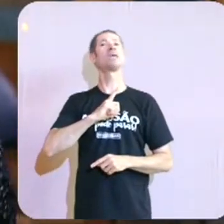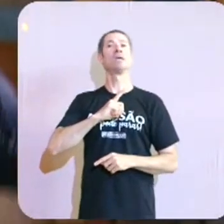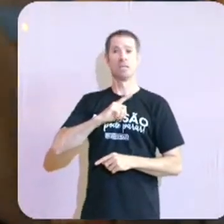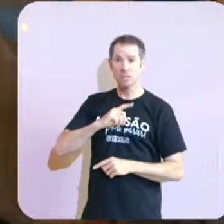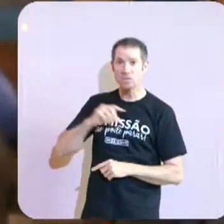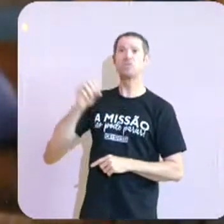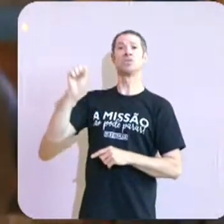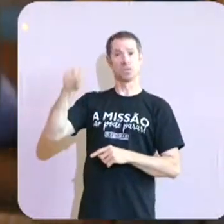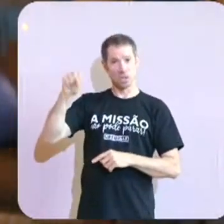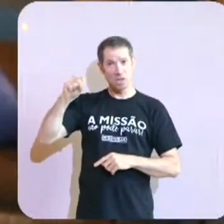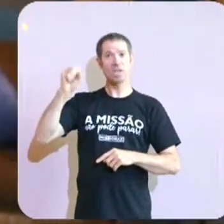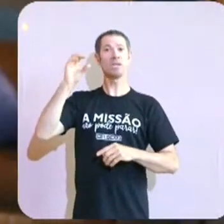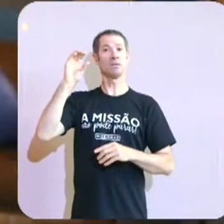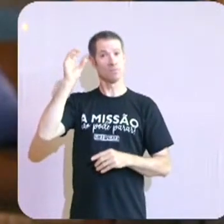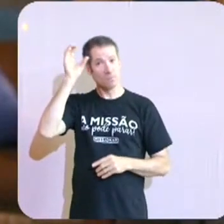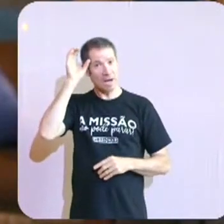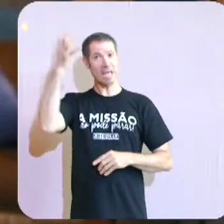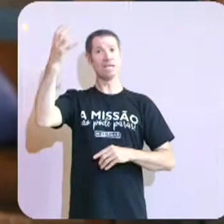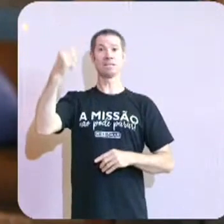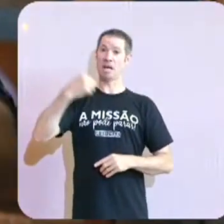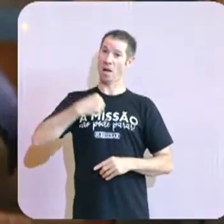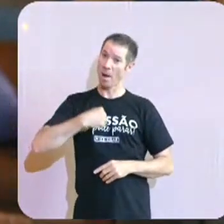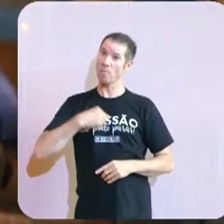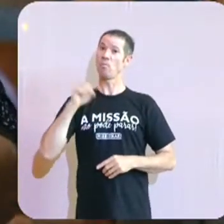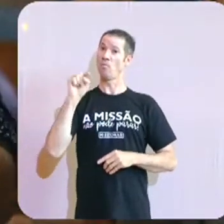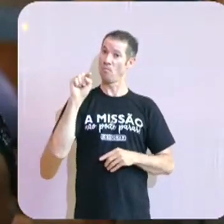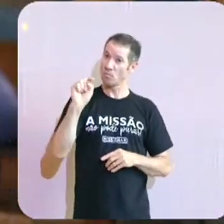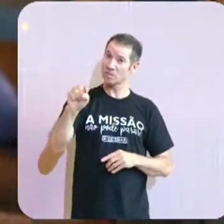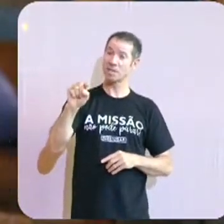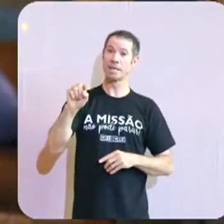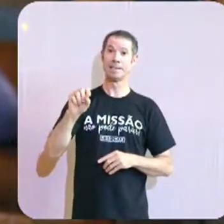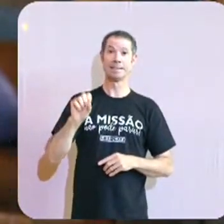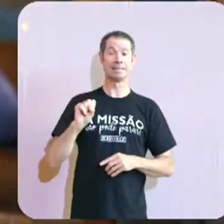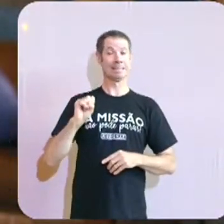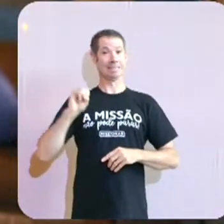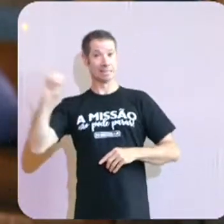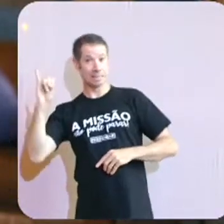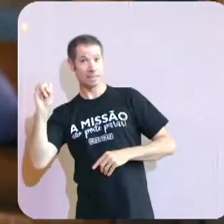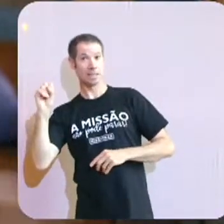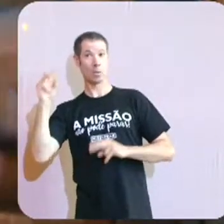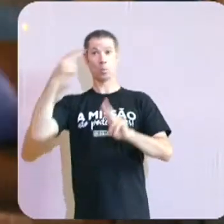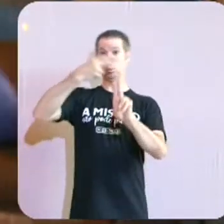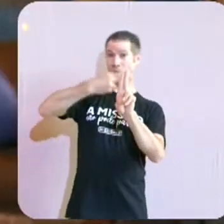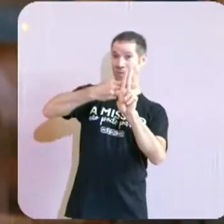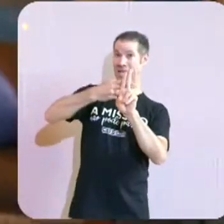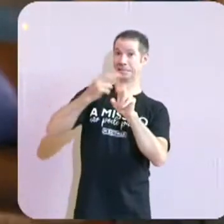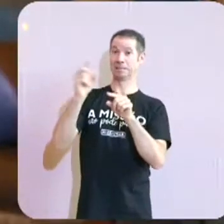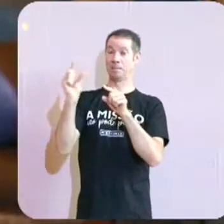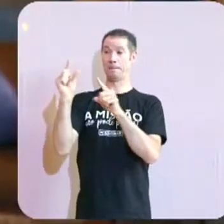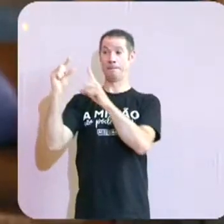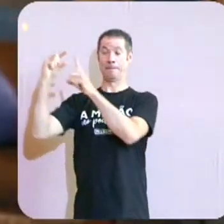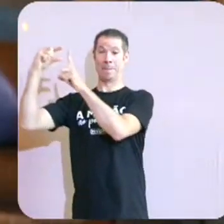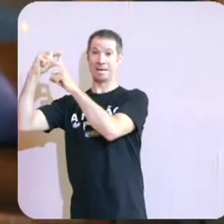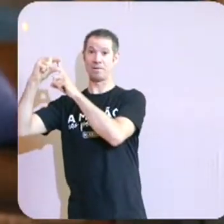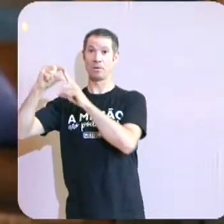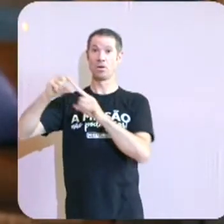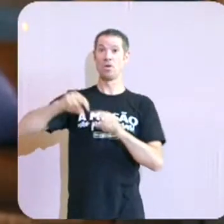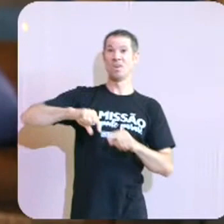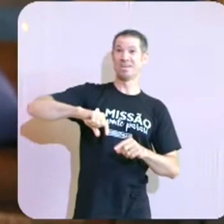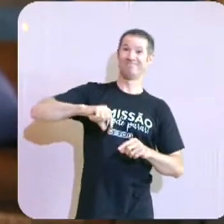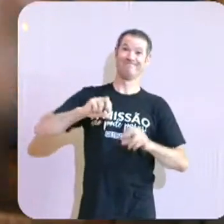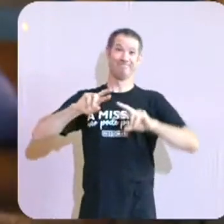vai realizar para mim e para você, querido irmão. Mas se eu e você, nós usarmos essas palavras fora do contexto, ou